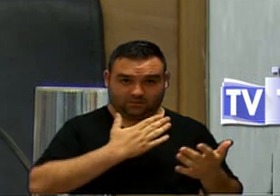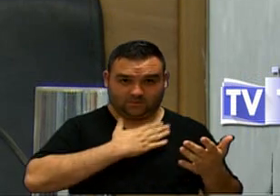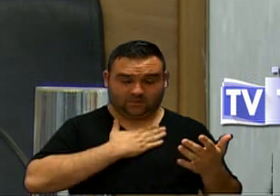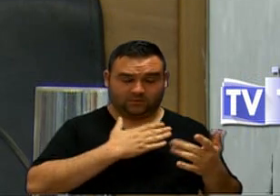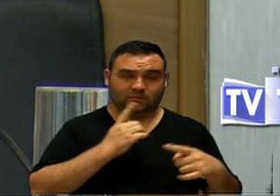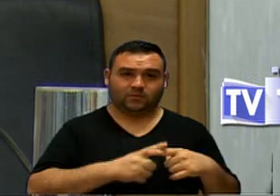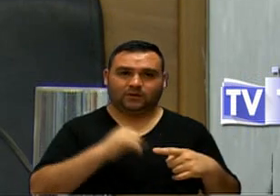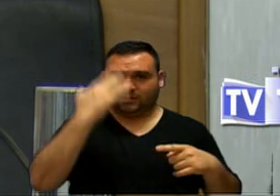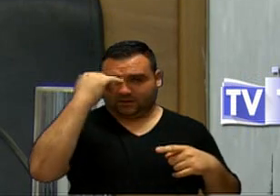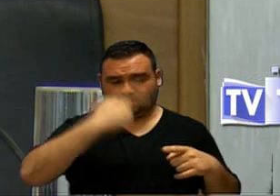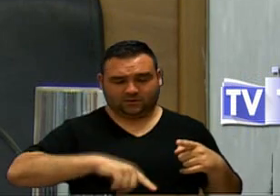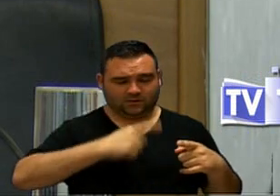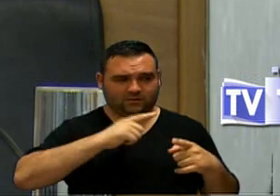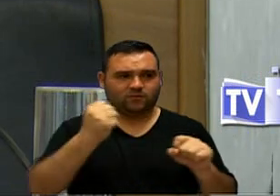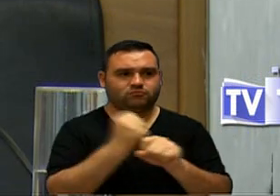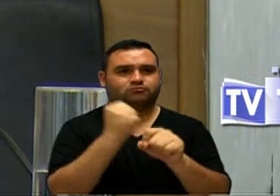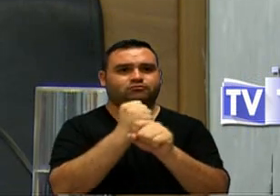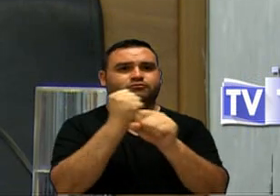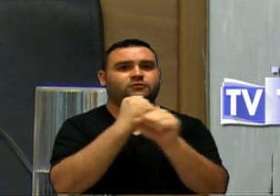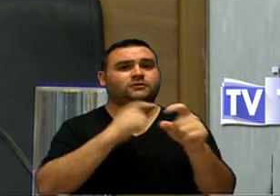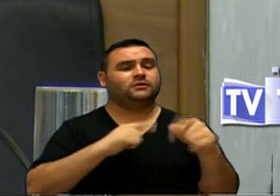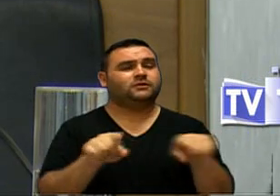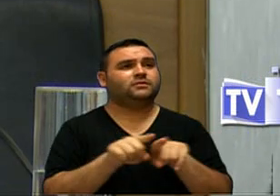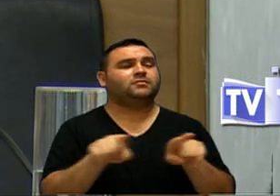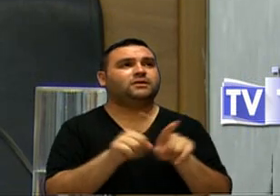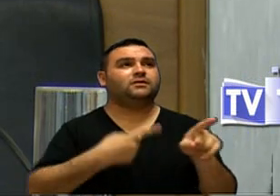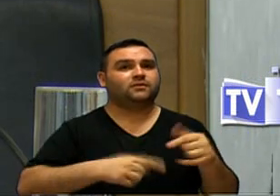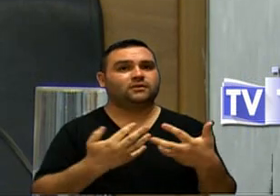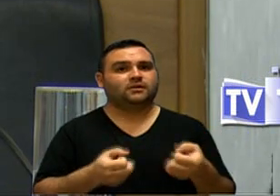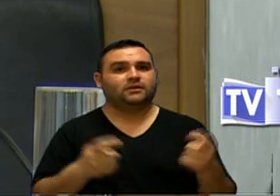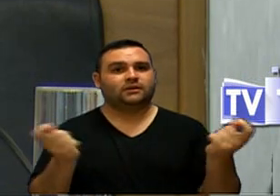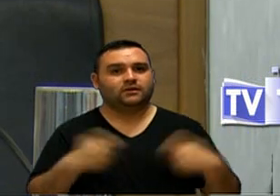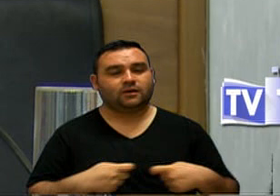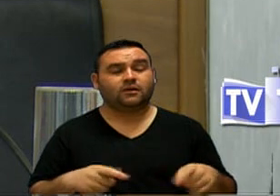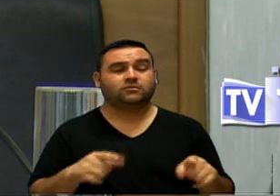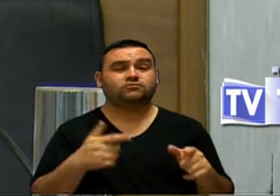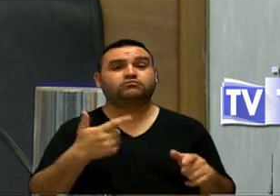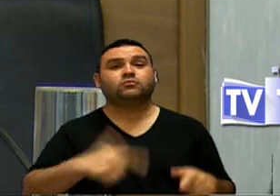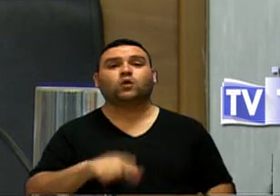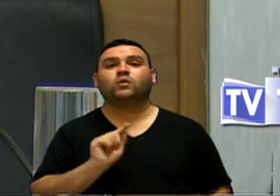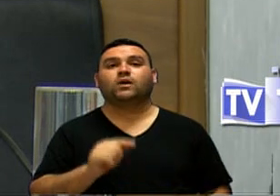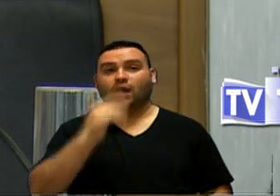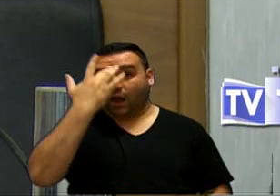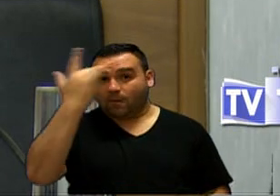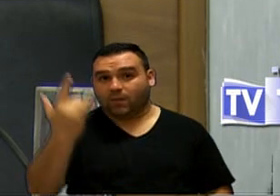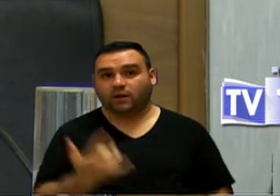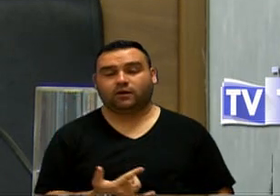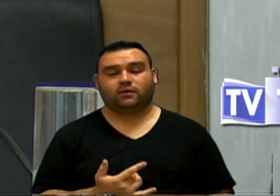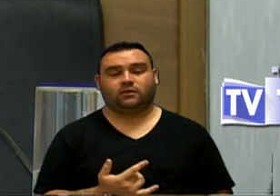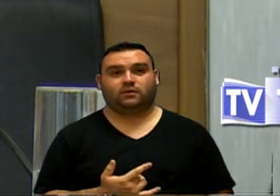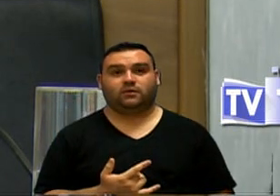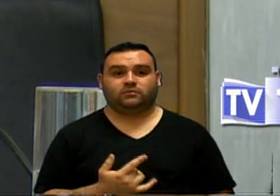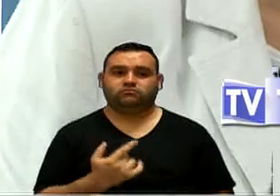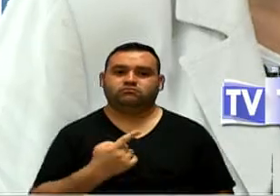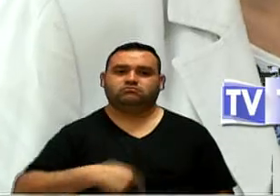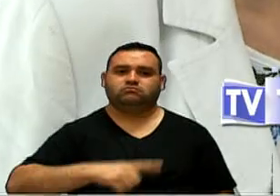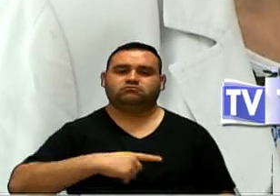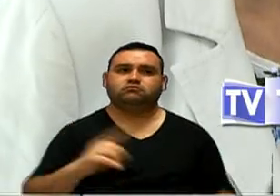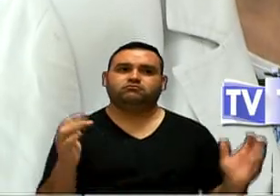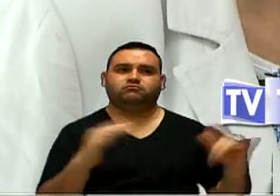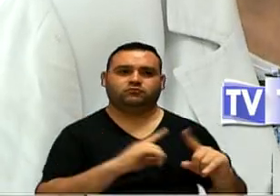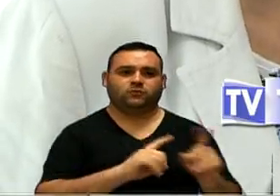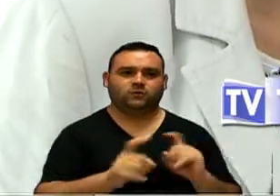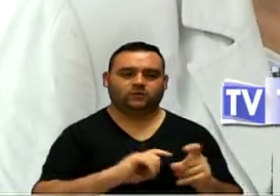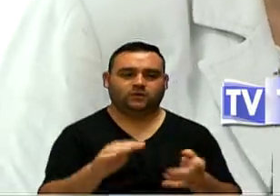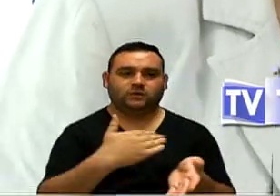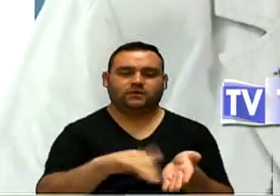que nós estamos construindo, nós podemos acatar e amanhã nós iremos nos reunir